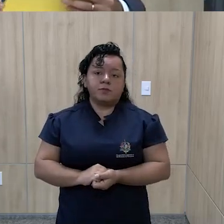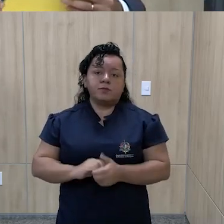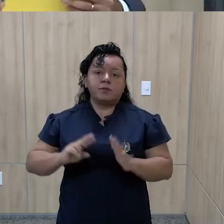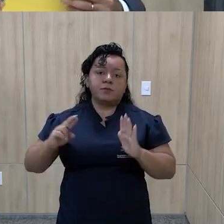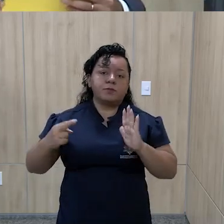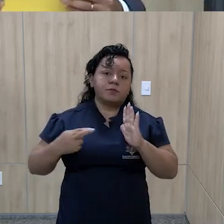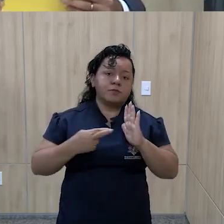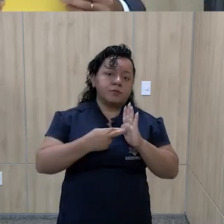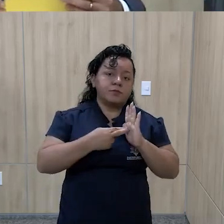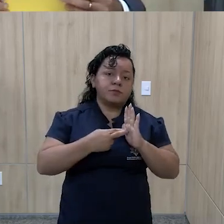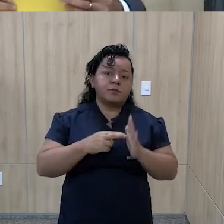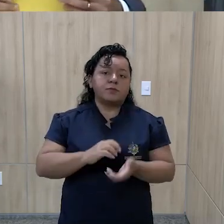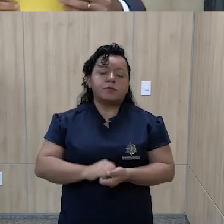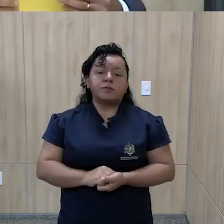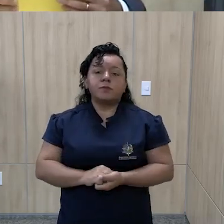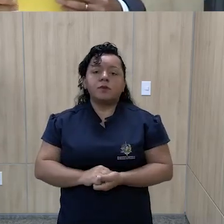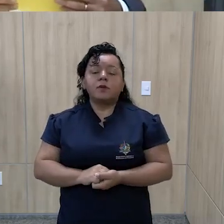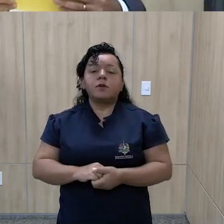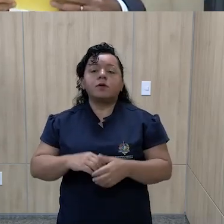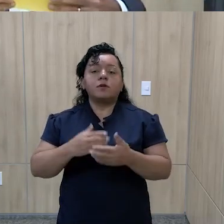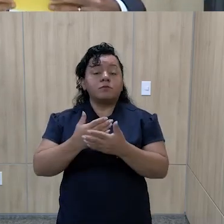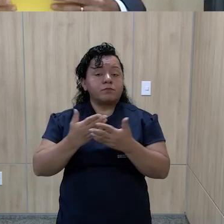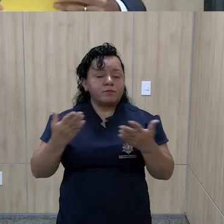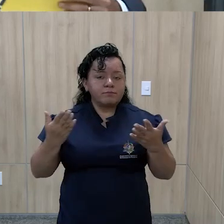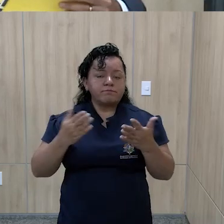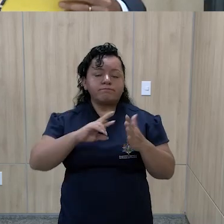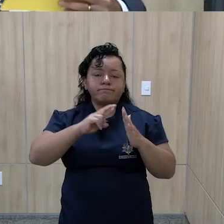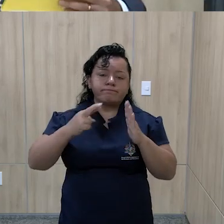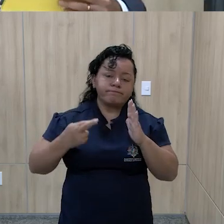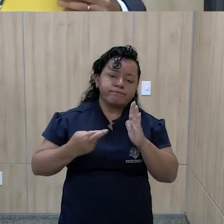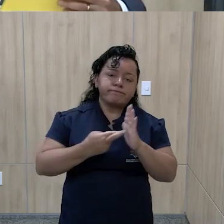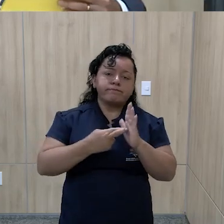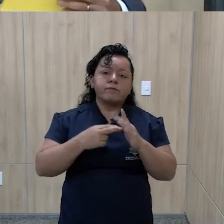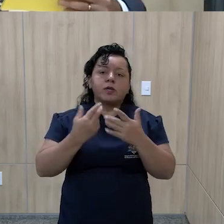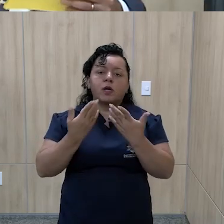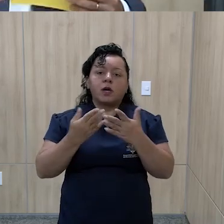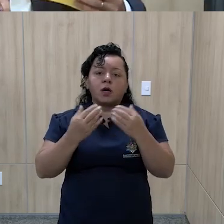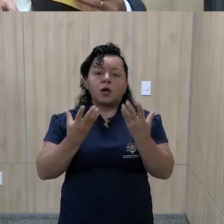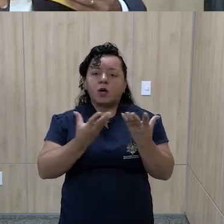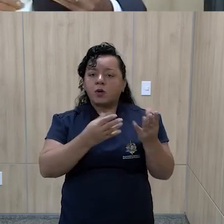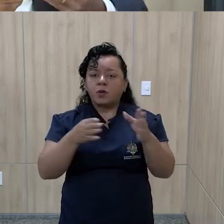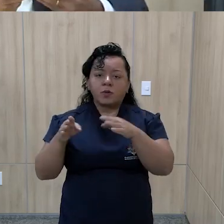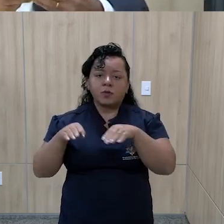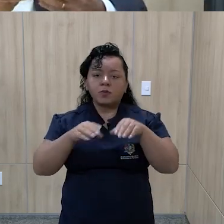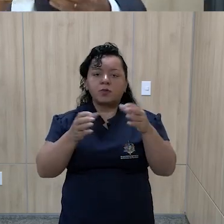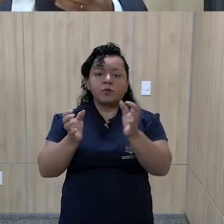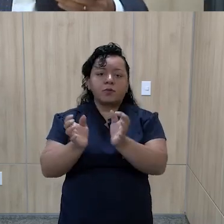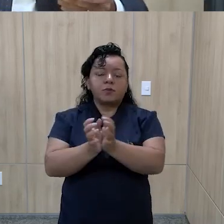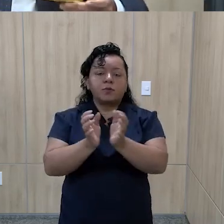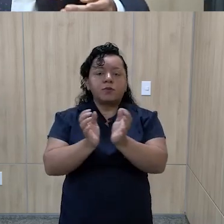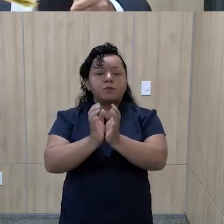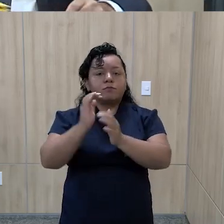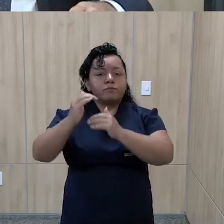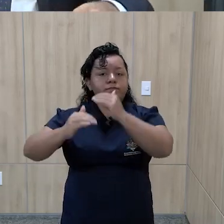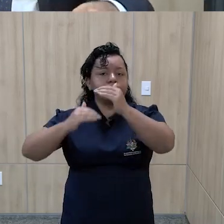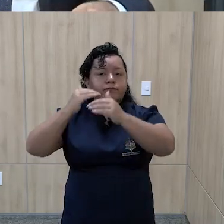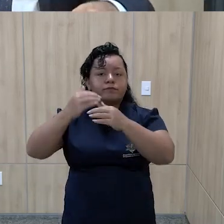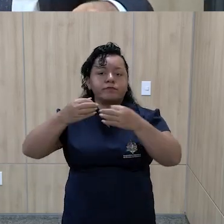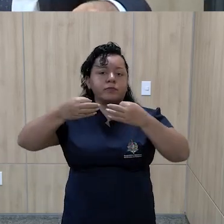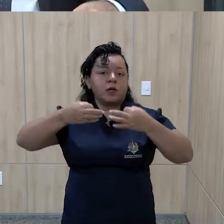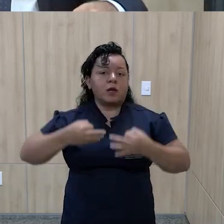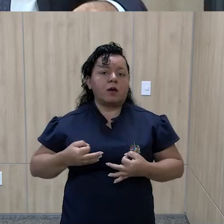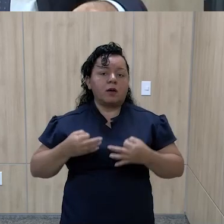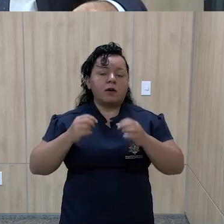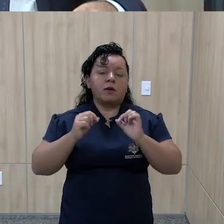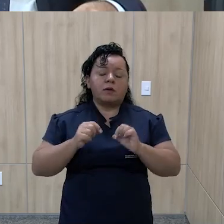o relator pela provação do parecer por unanimidade espero que a gente consiga avançar